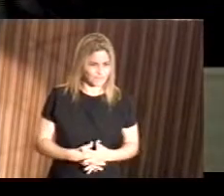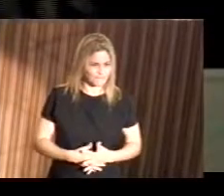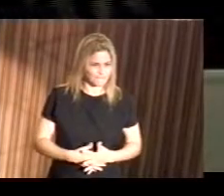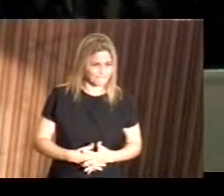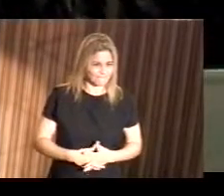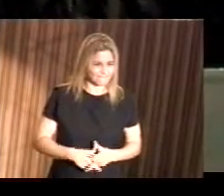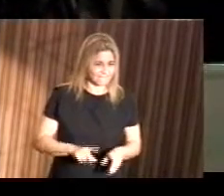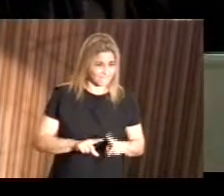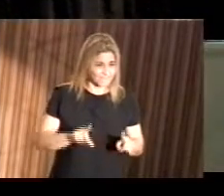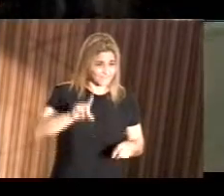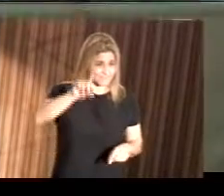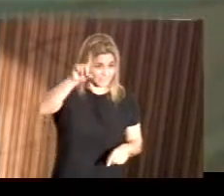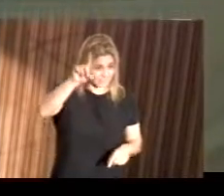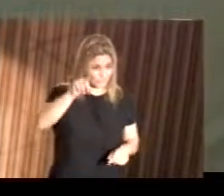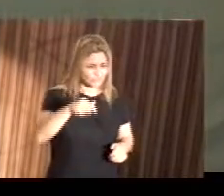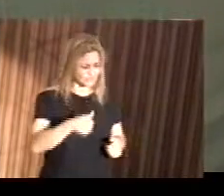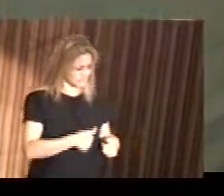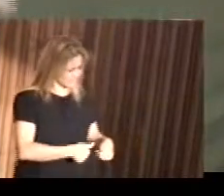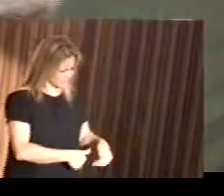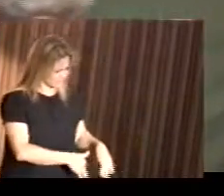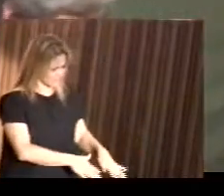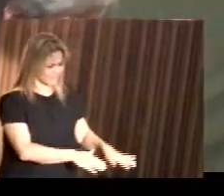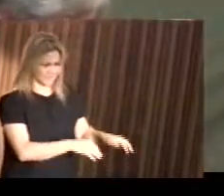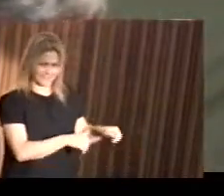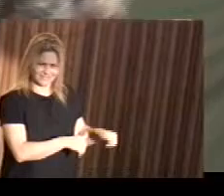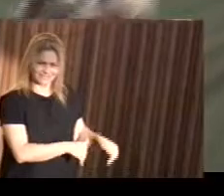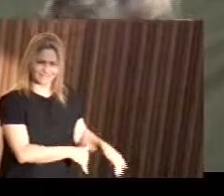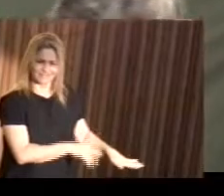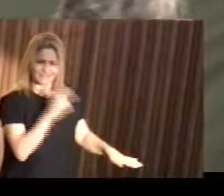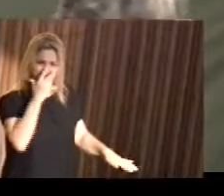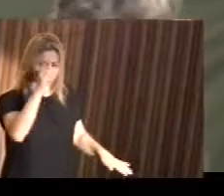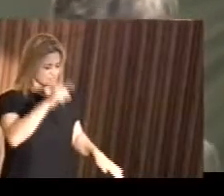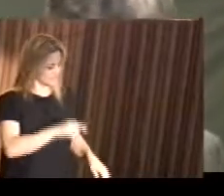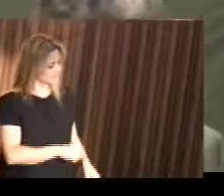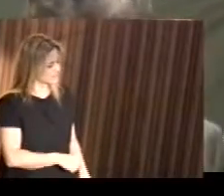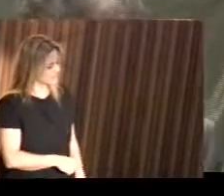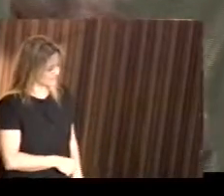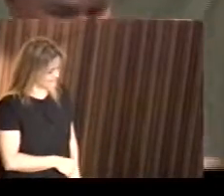E Deus está trabalhando essas coisas na vida dele.